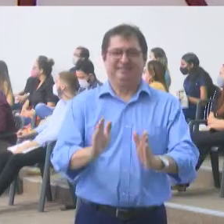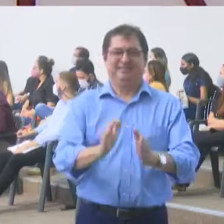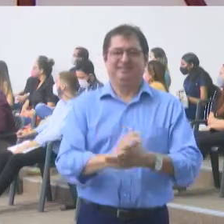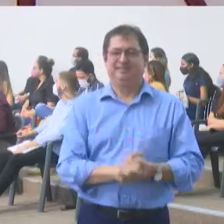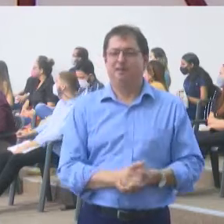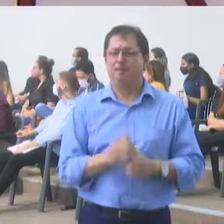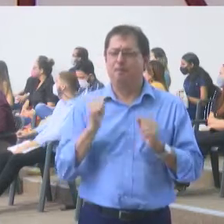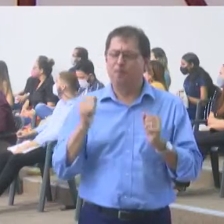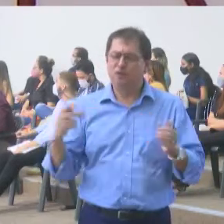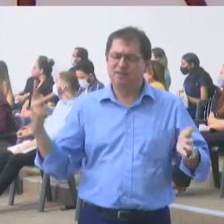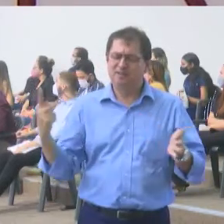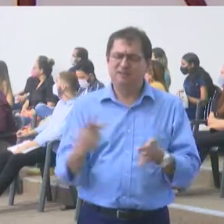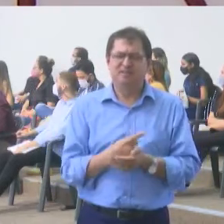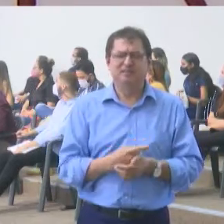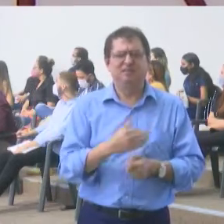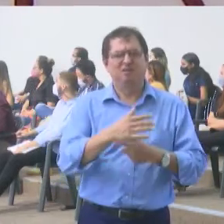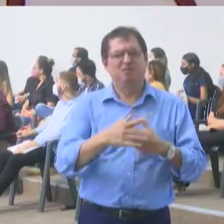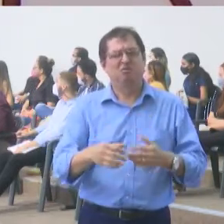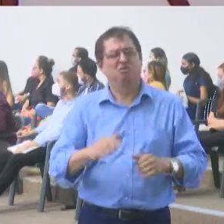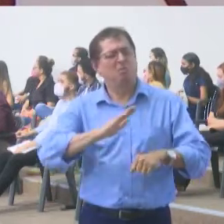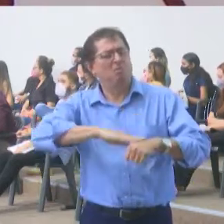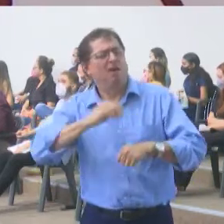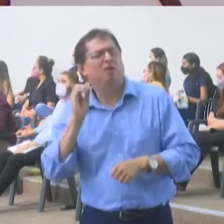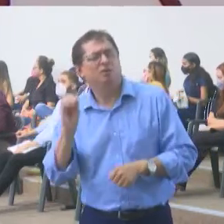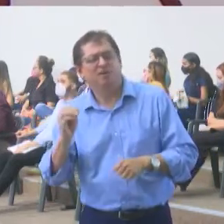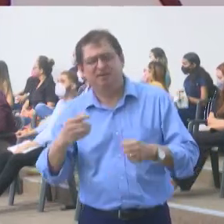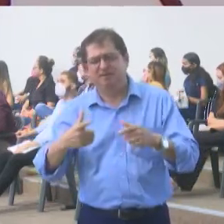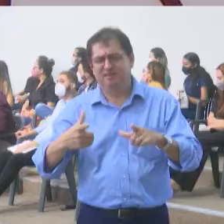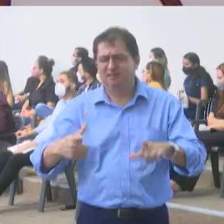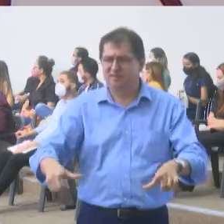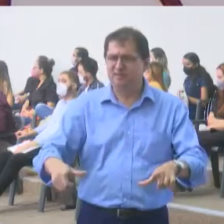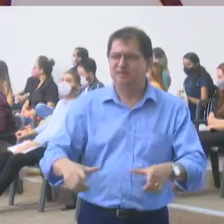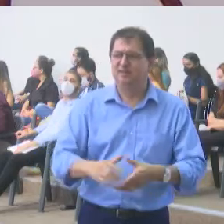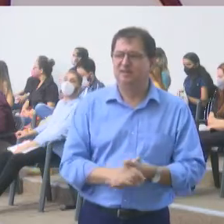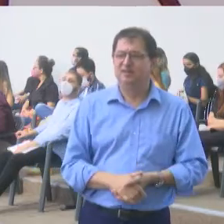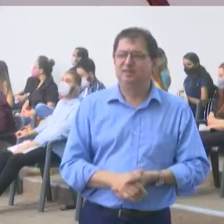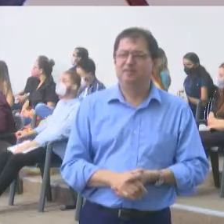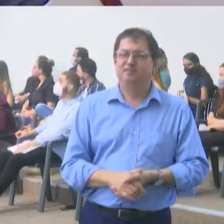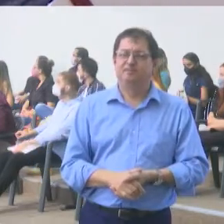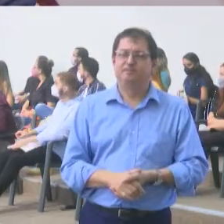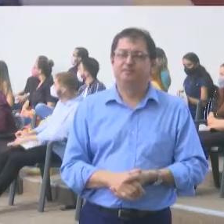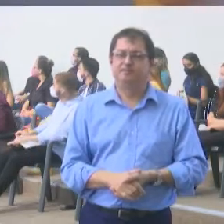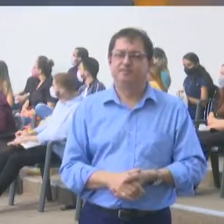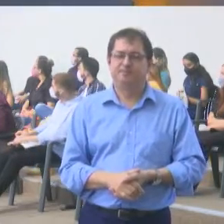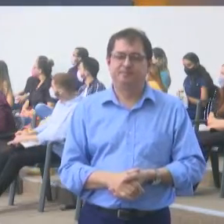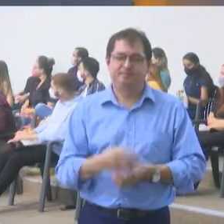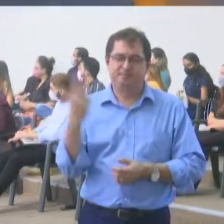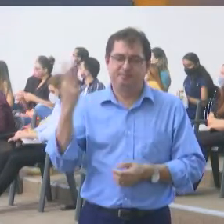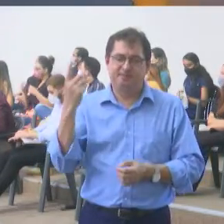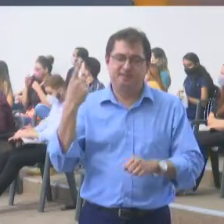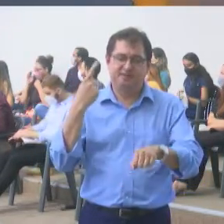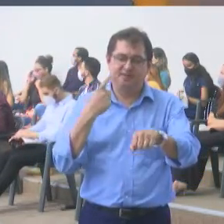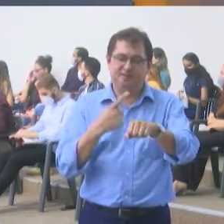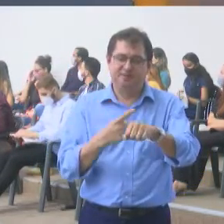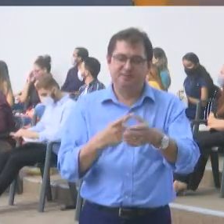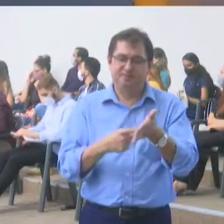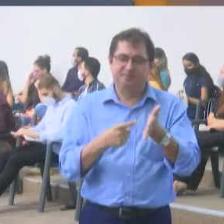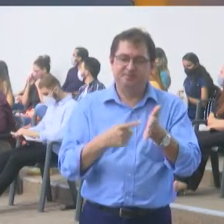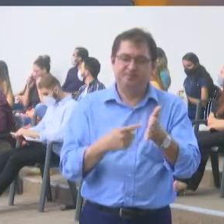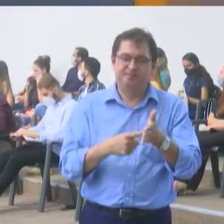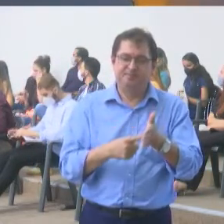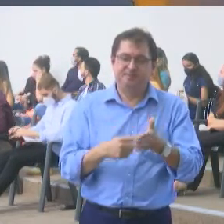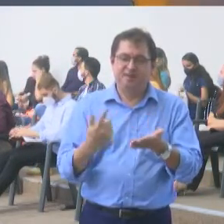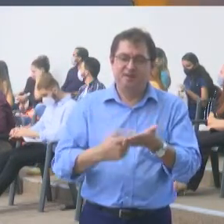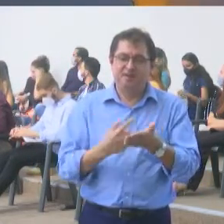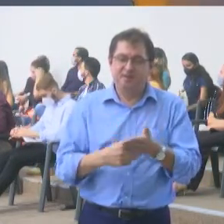Pode acontecer alguma coisa melhor do que isso? Pode. Ponto 3. O livro termina falando sobre